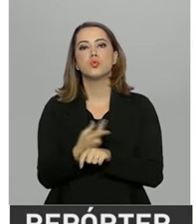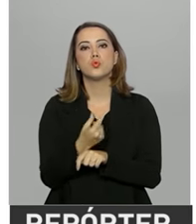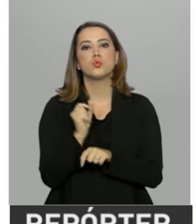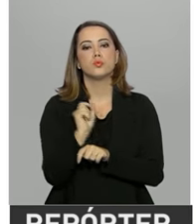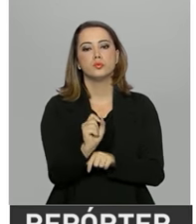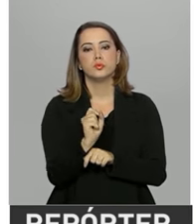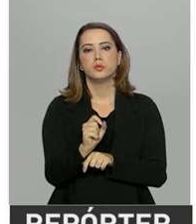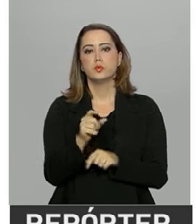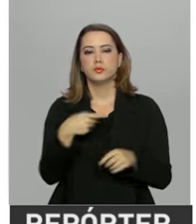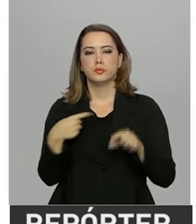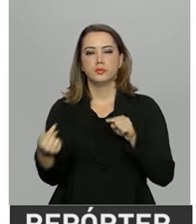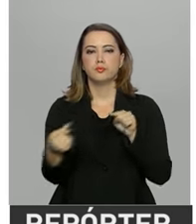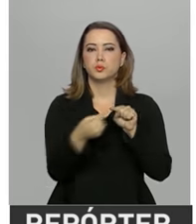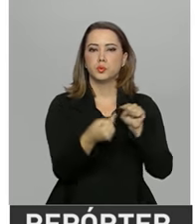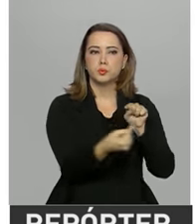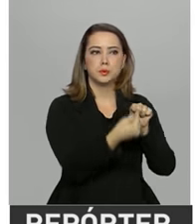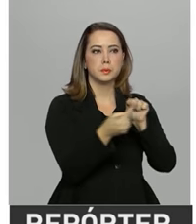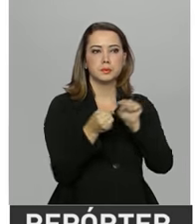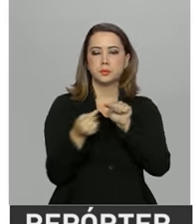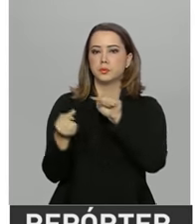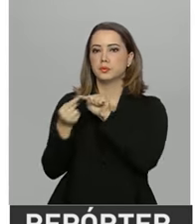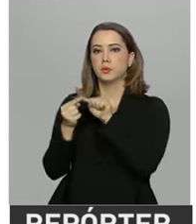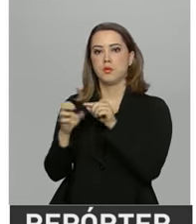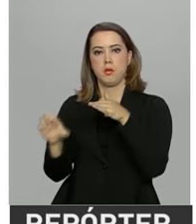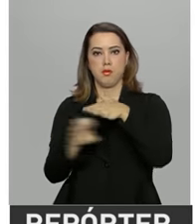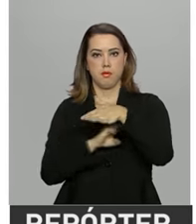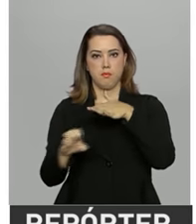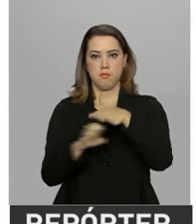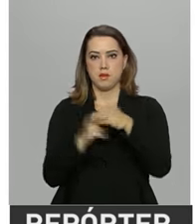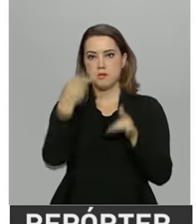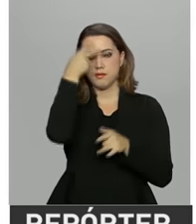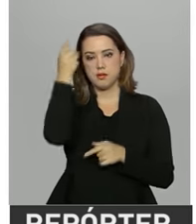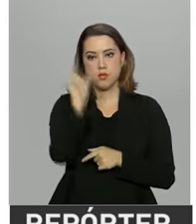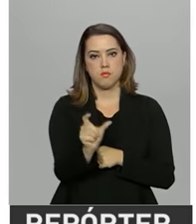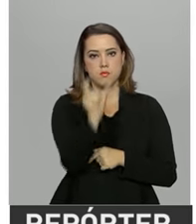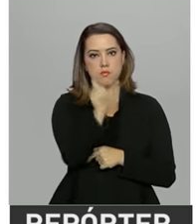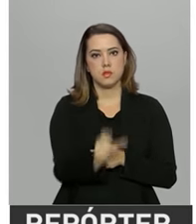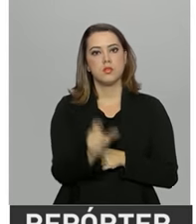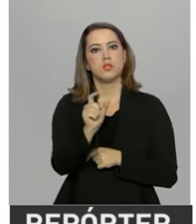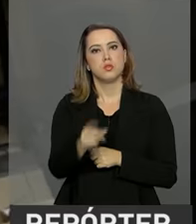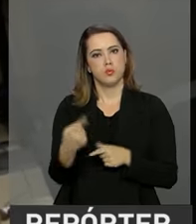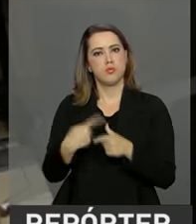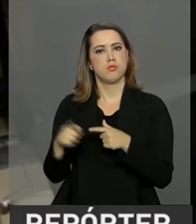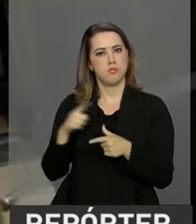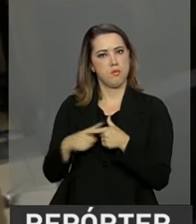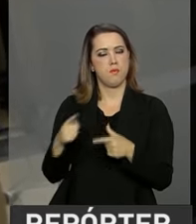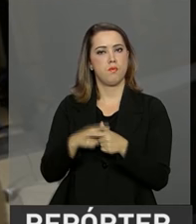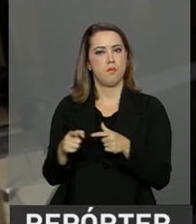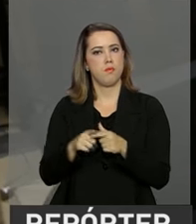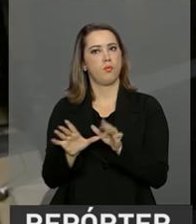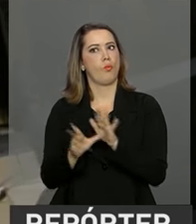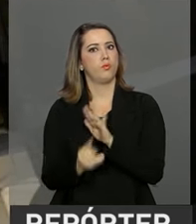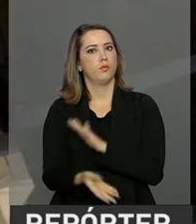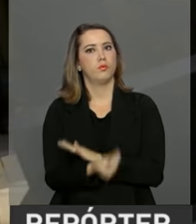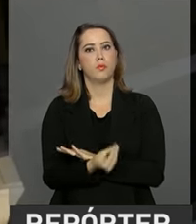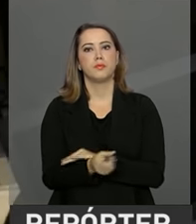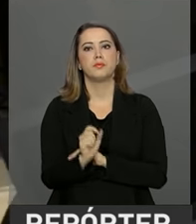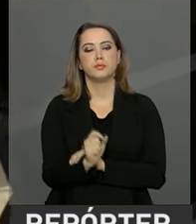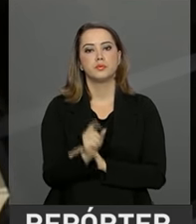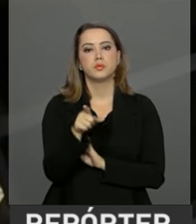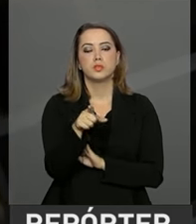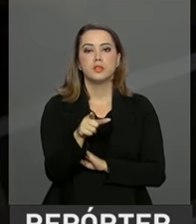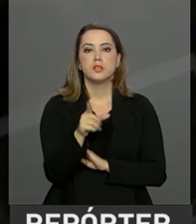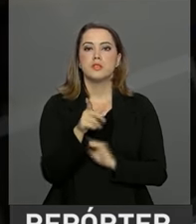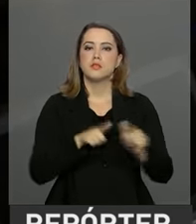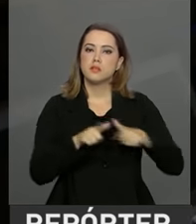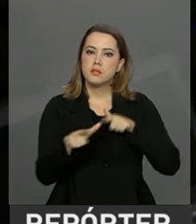Conexões entre pessoas empresas e instituições envolvidas em crimes Esse é o trabalho do laboratório